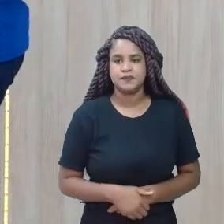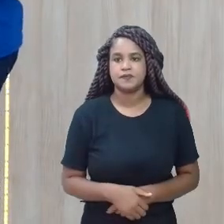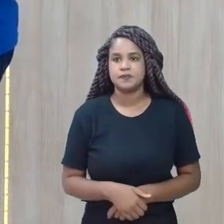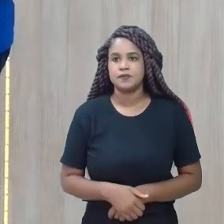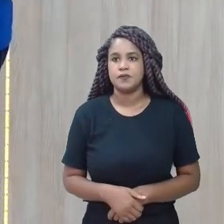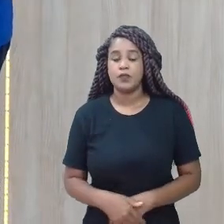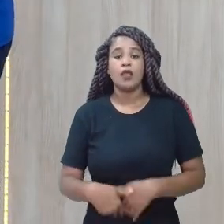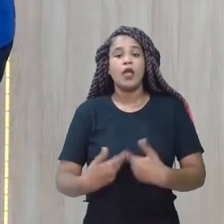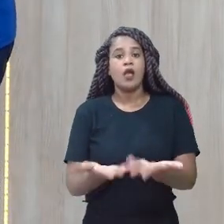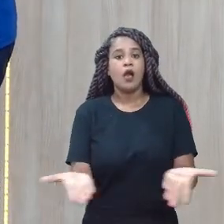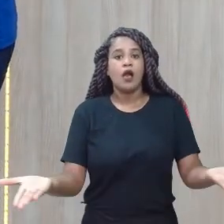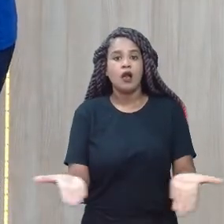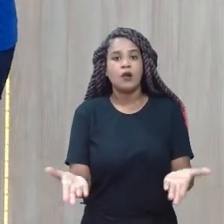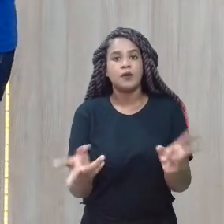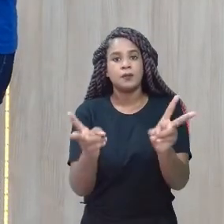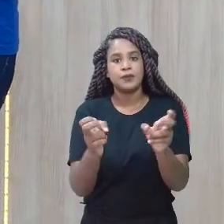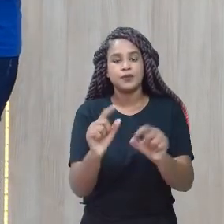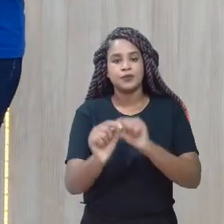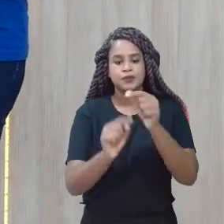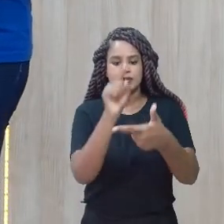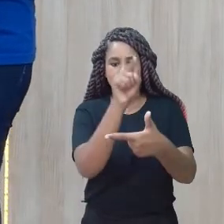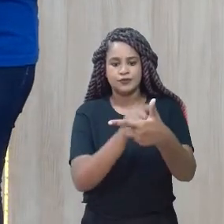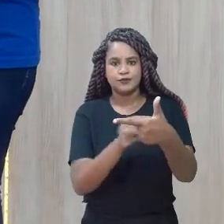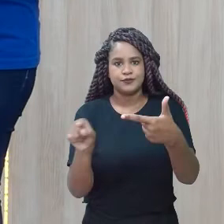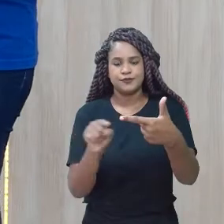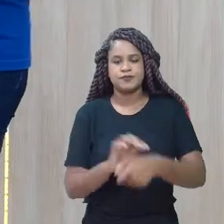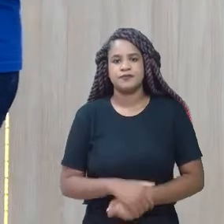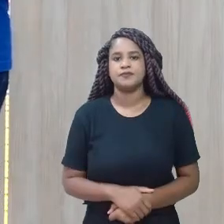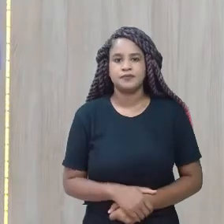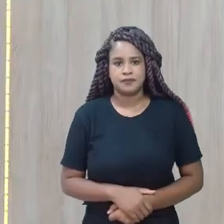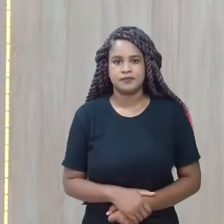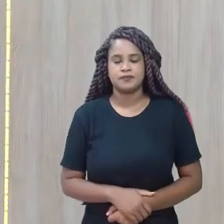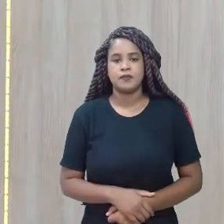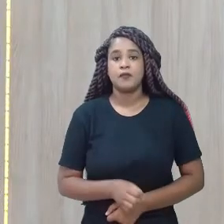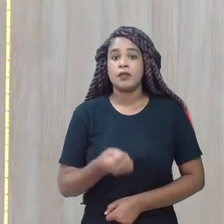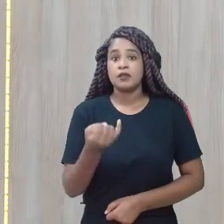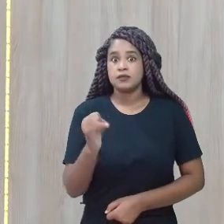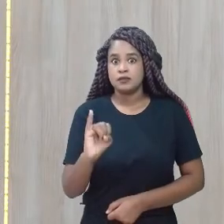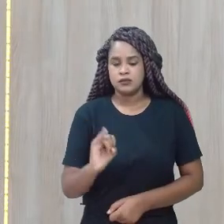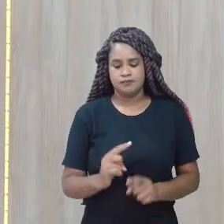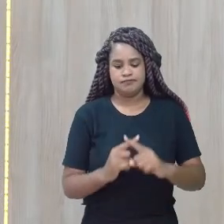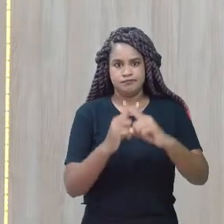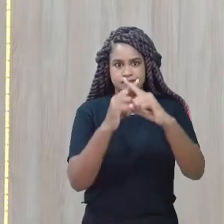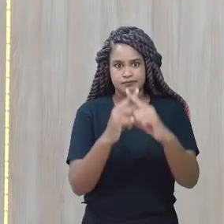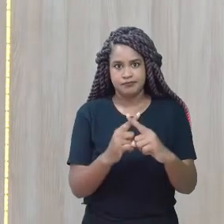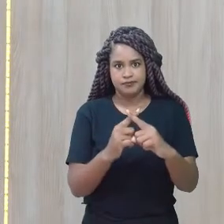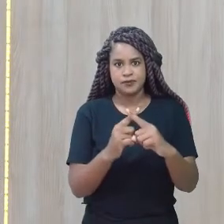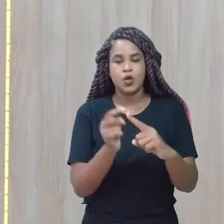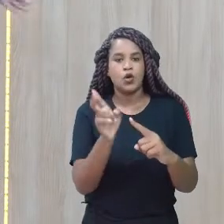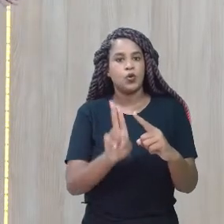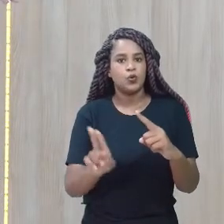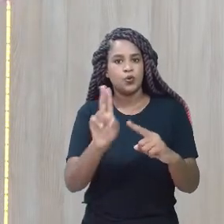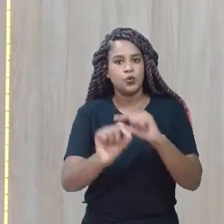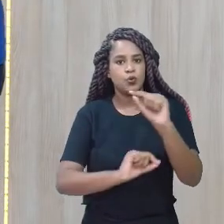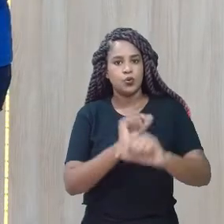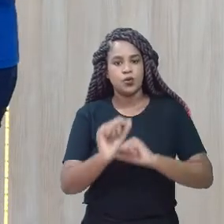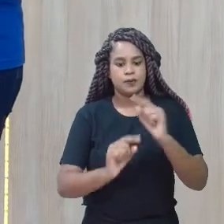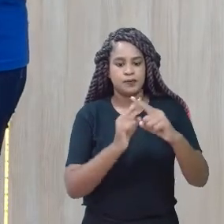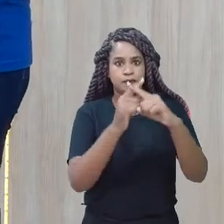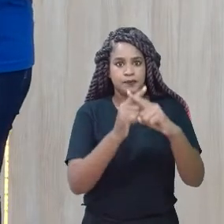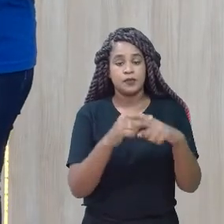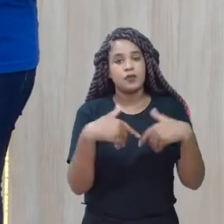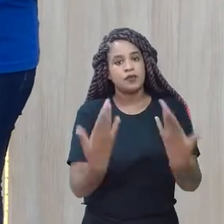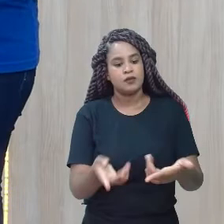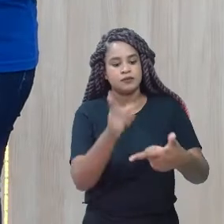Agora a gente vai dar uma olhadinha em divisores, tá certo? Então, vê, se múltiplo é através da multiplicação,